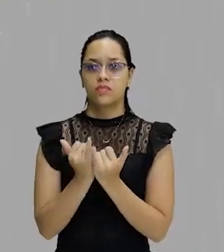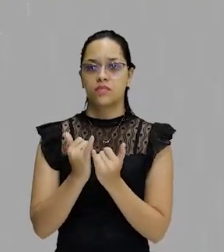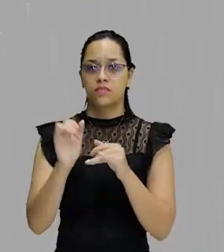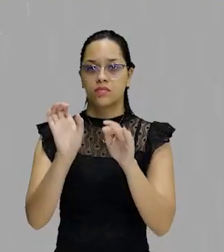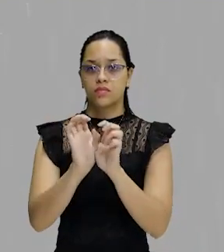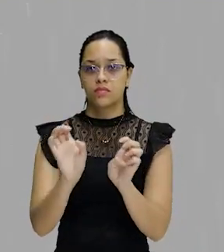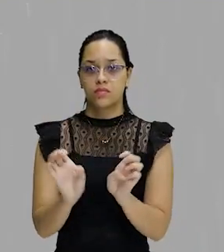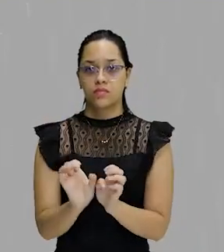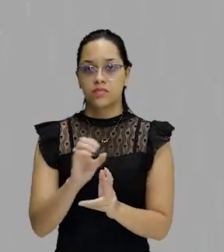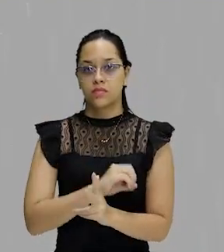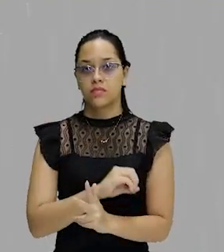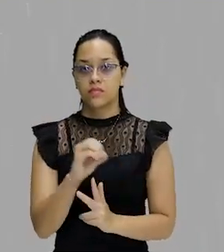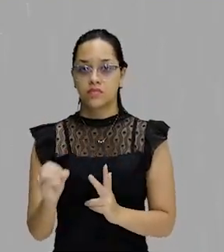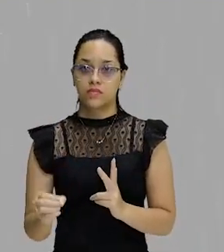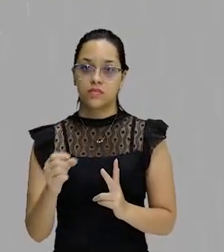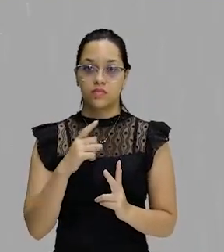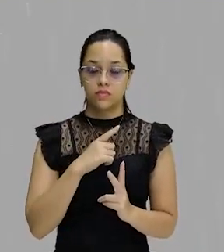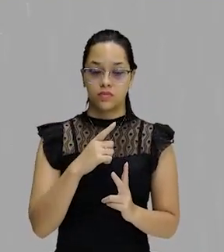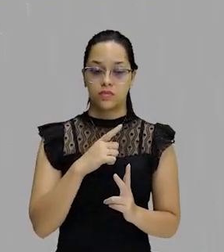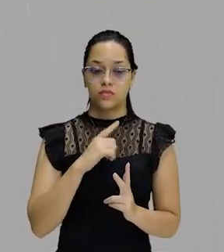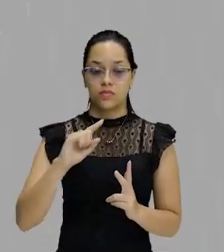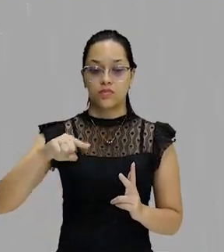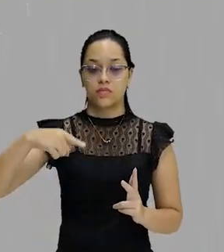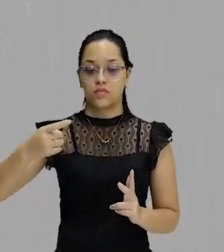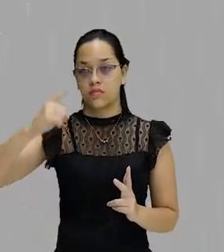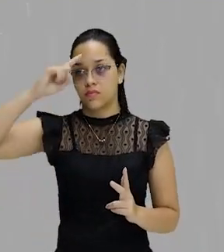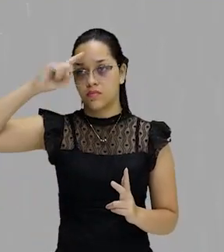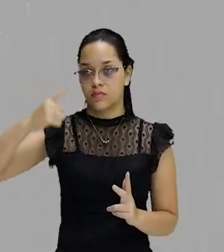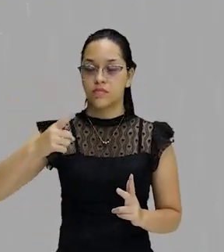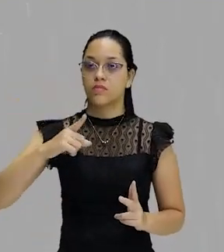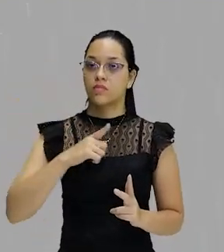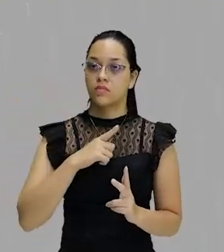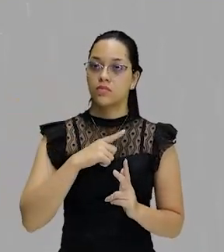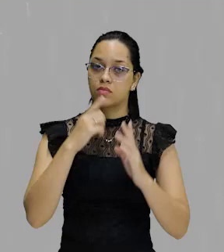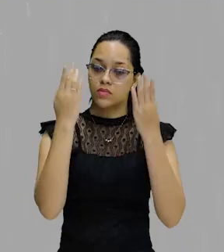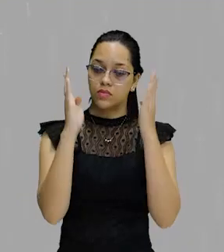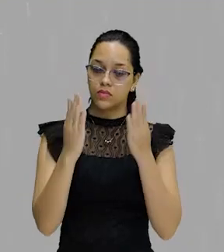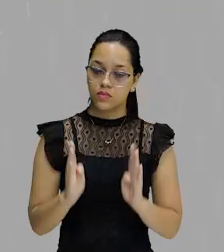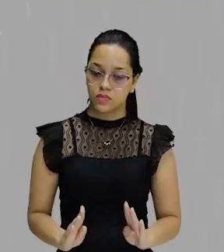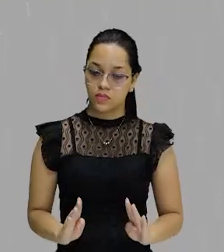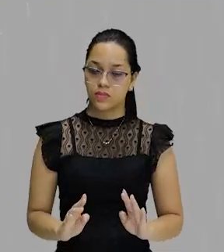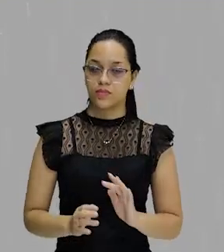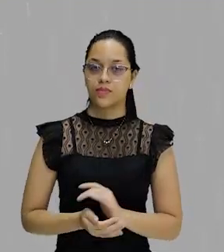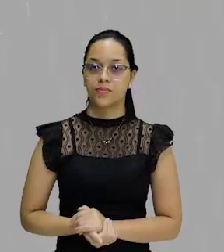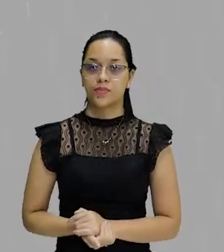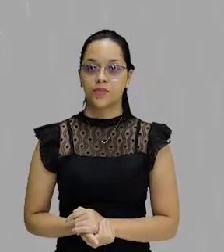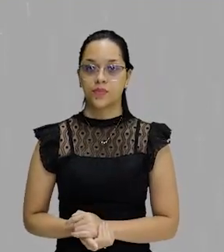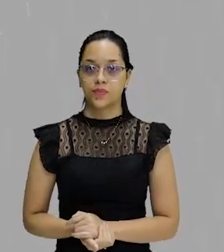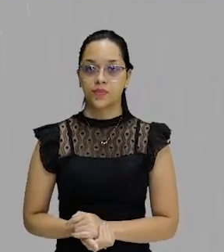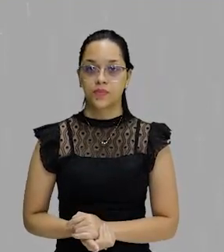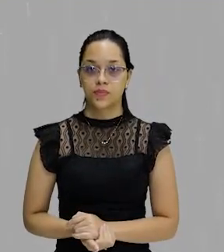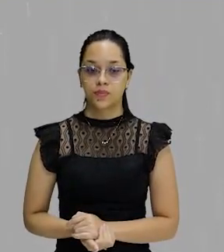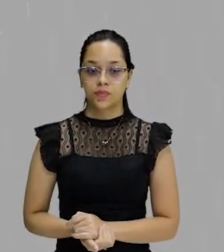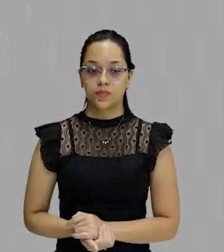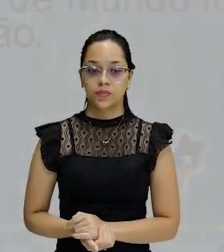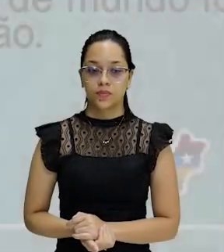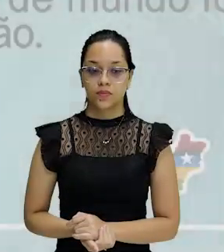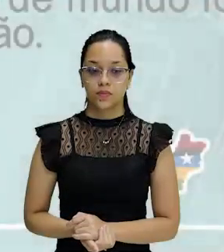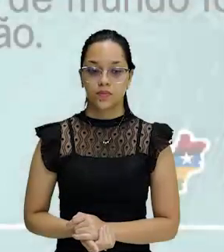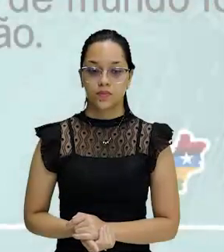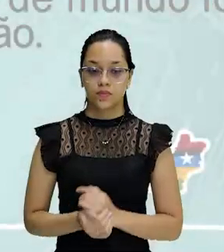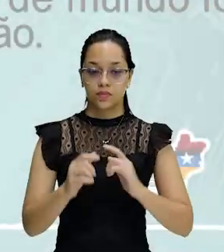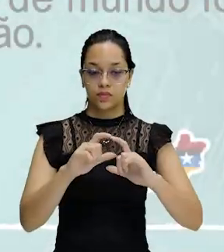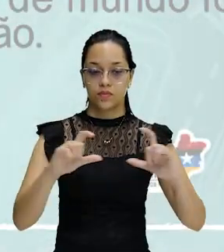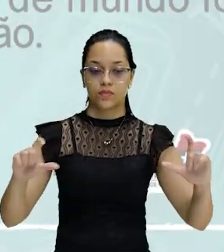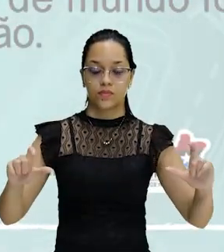Enem, um fragmento, depois o comando e vamos para a resolução da questão certa e analisar os